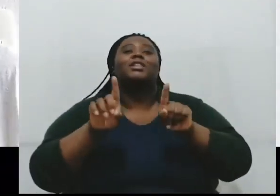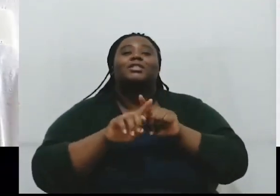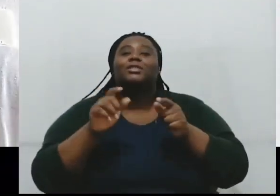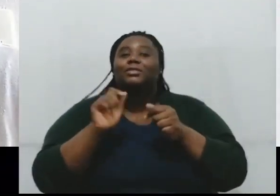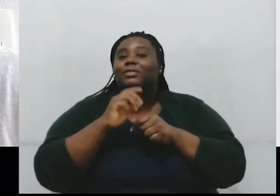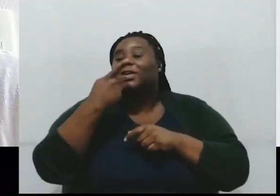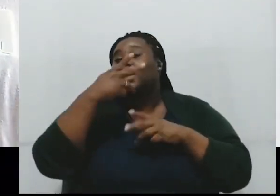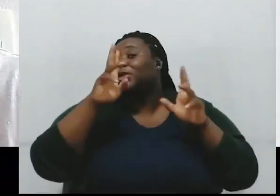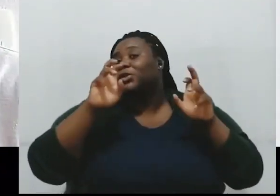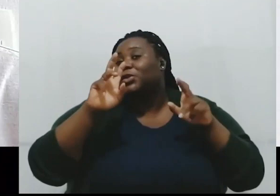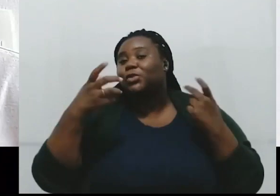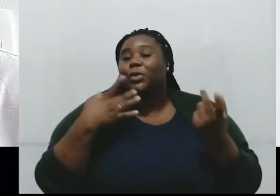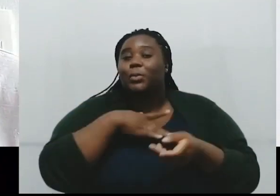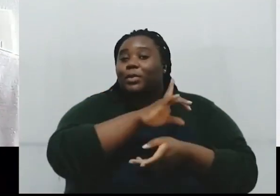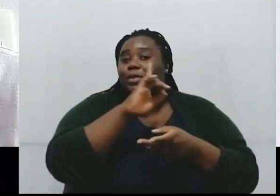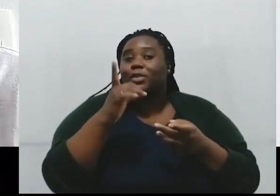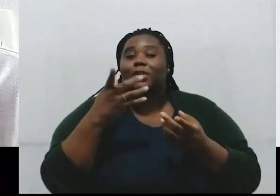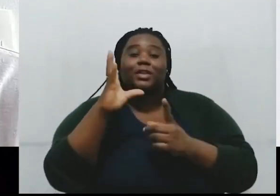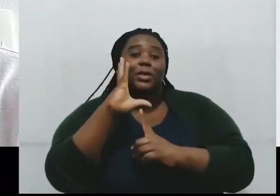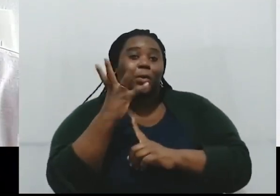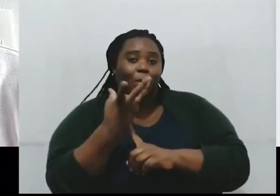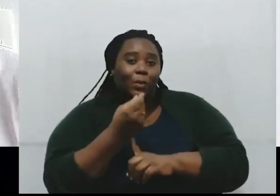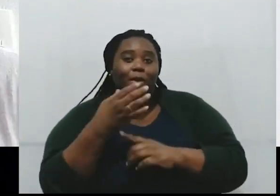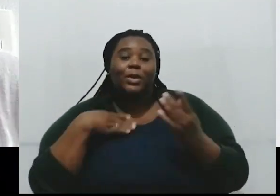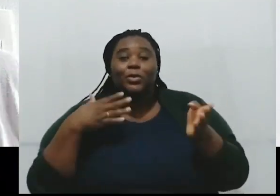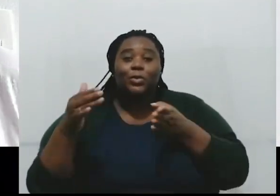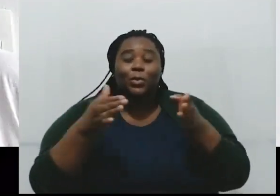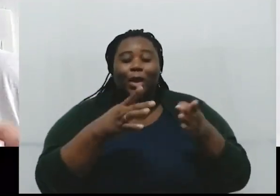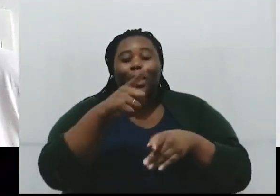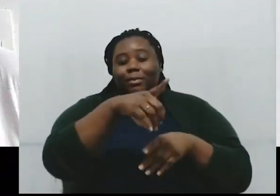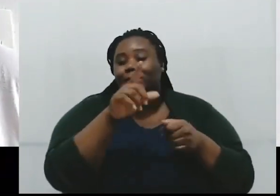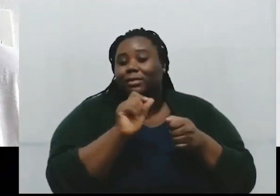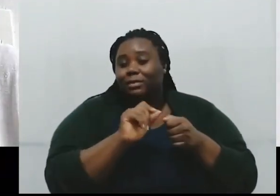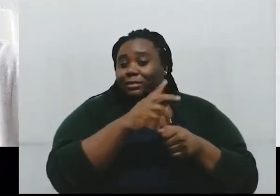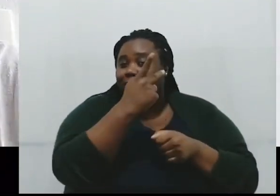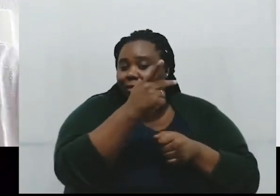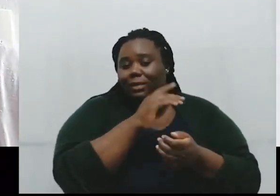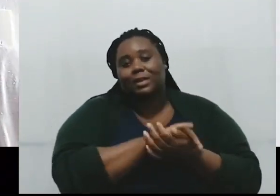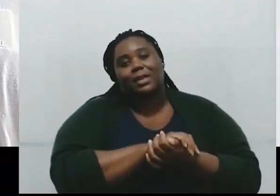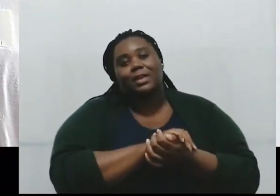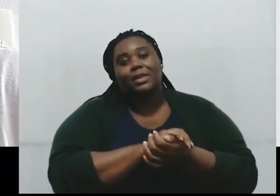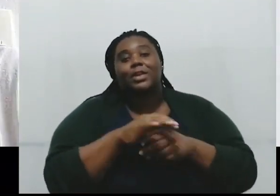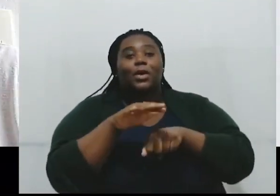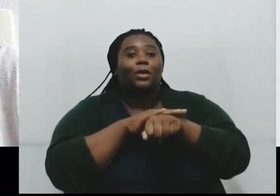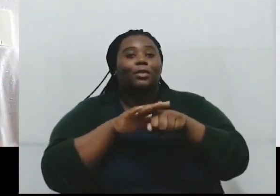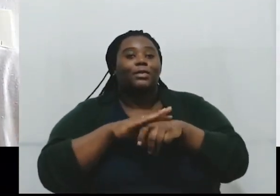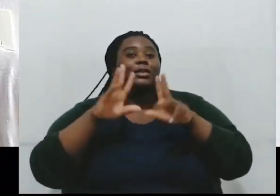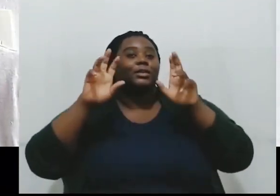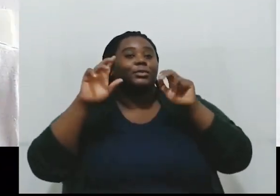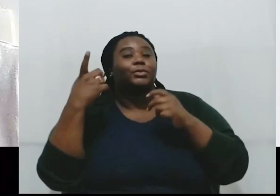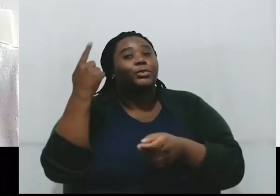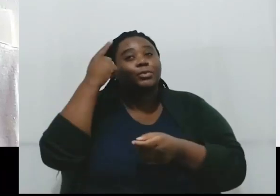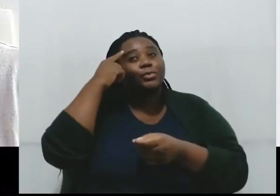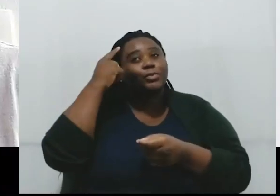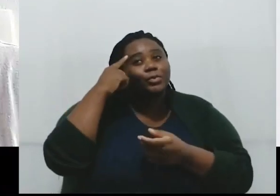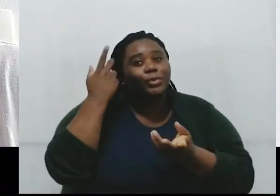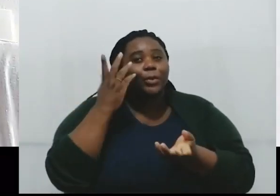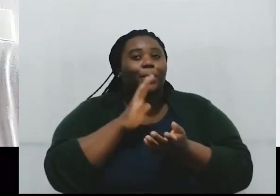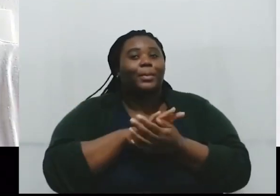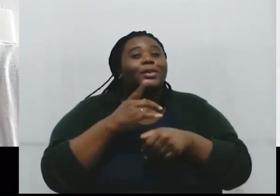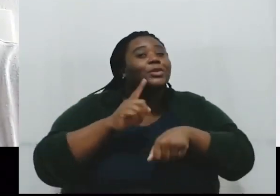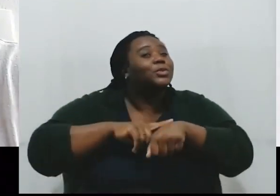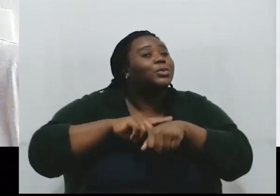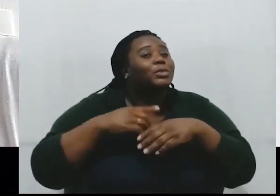arte, sobre a trajetória desses artistas, conversando um pouco sobre como eles pensam a